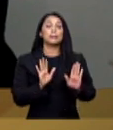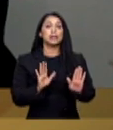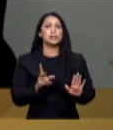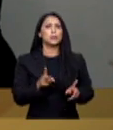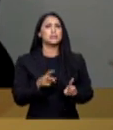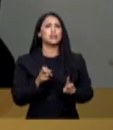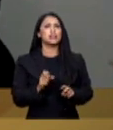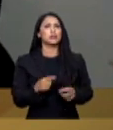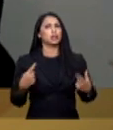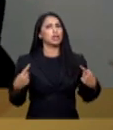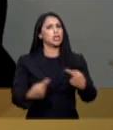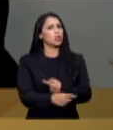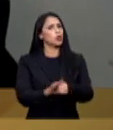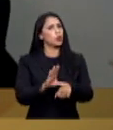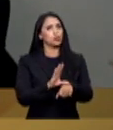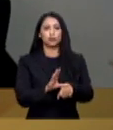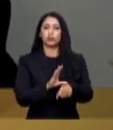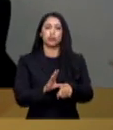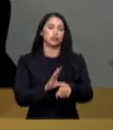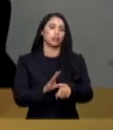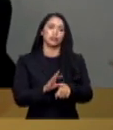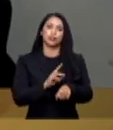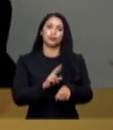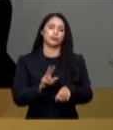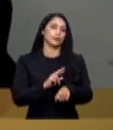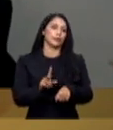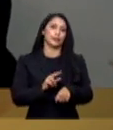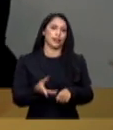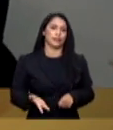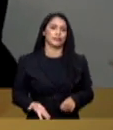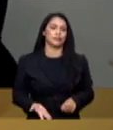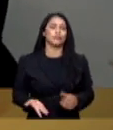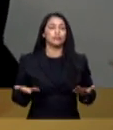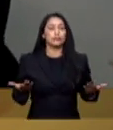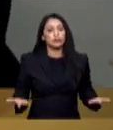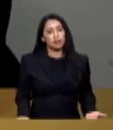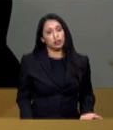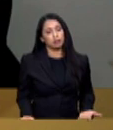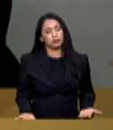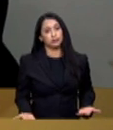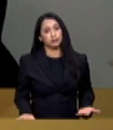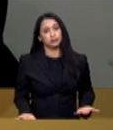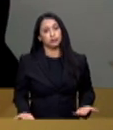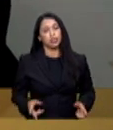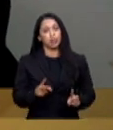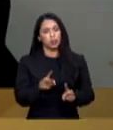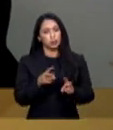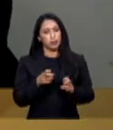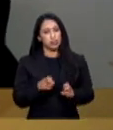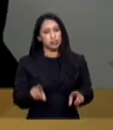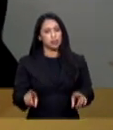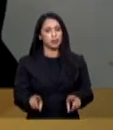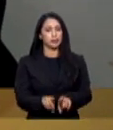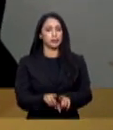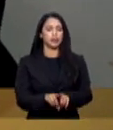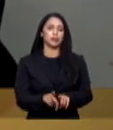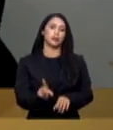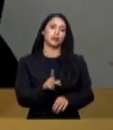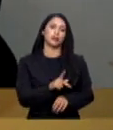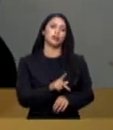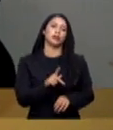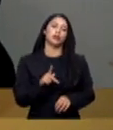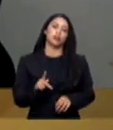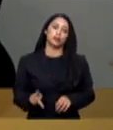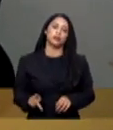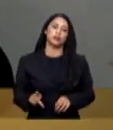que inconstitucionalidade fica difícil de vislumbrar aqui. E eu anoto ainda, senhor presidente, que